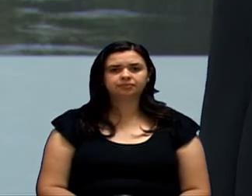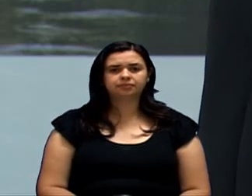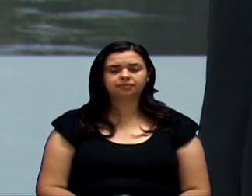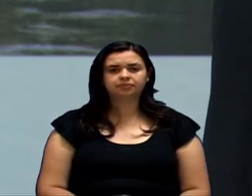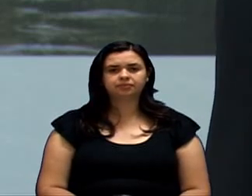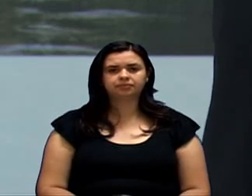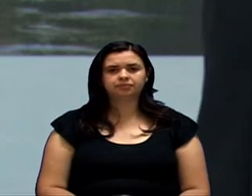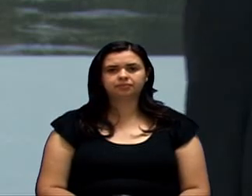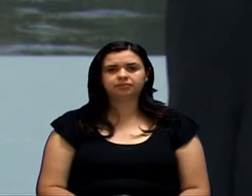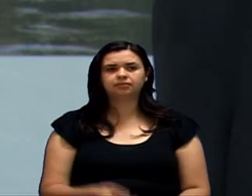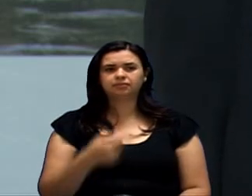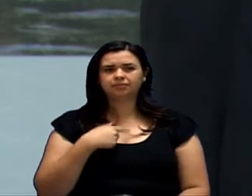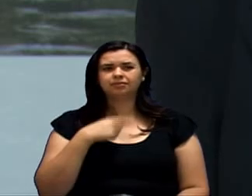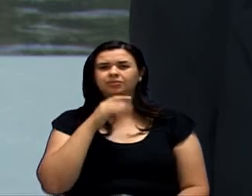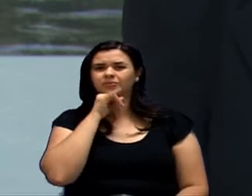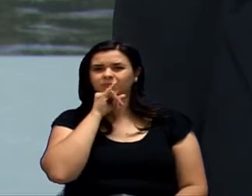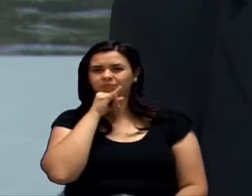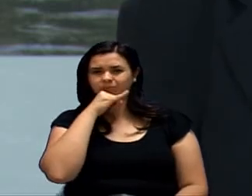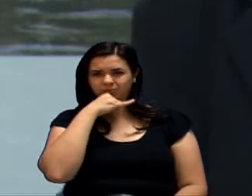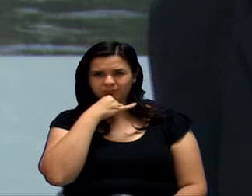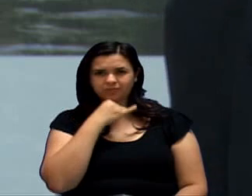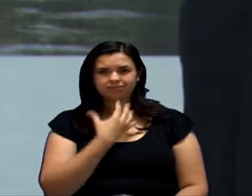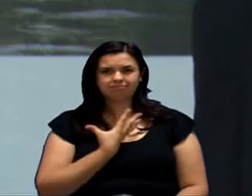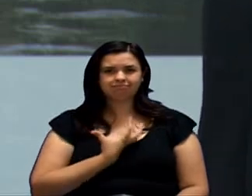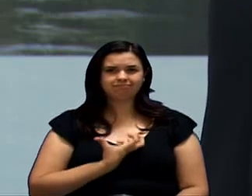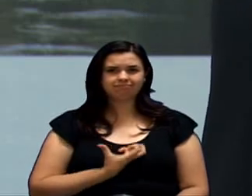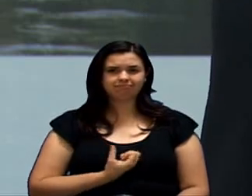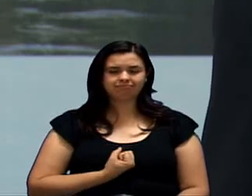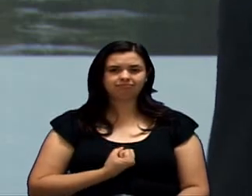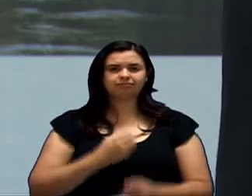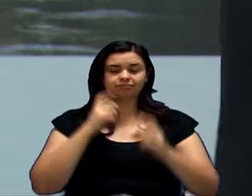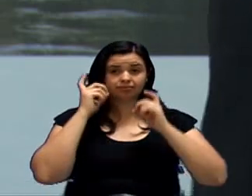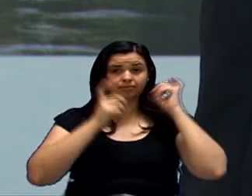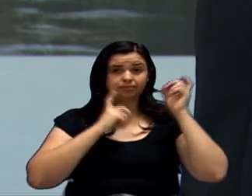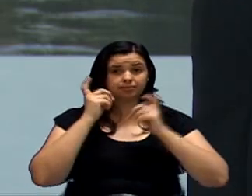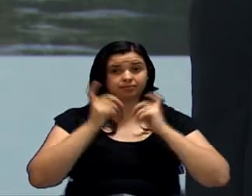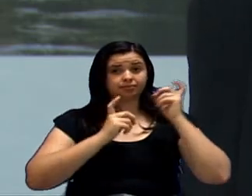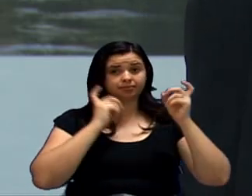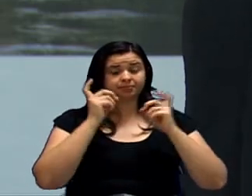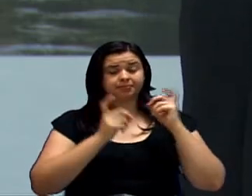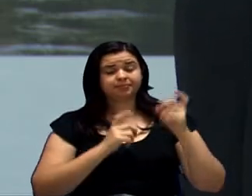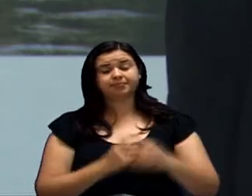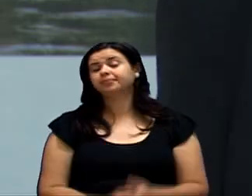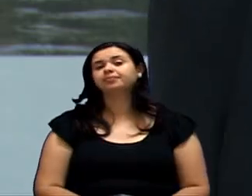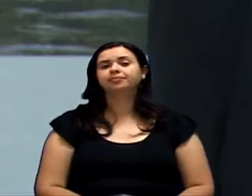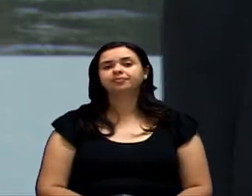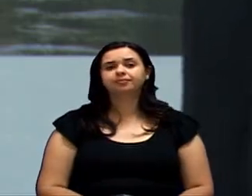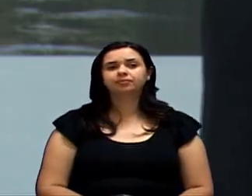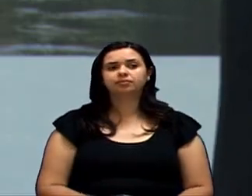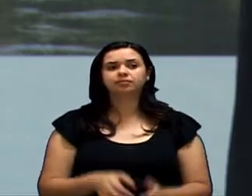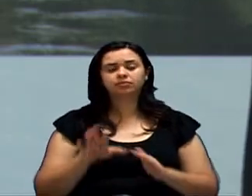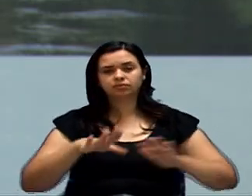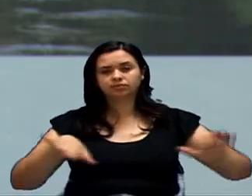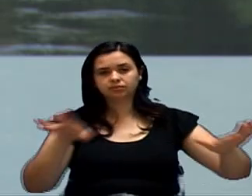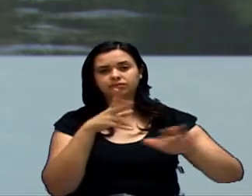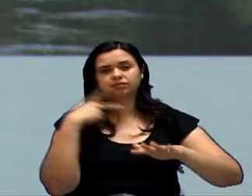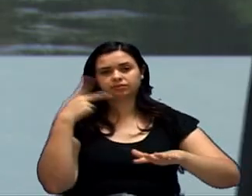eu estou tomado uma profunda preocupação. Eu gostaria que os vereadores e vereadoras que estão